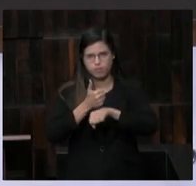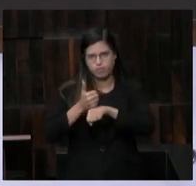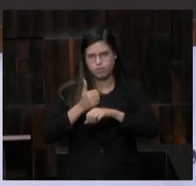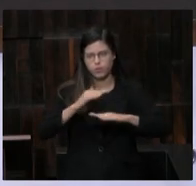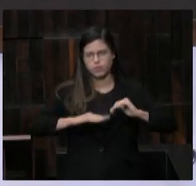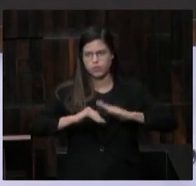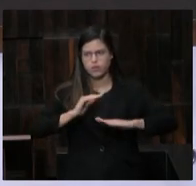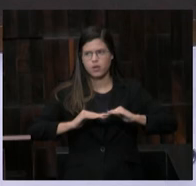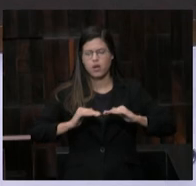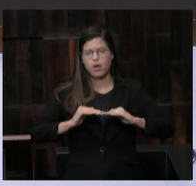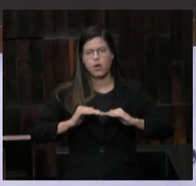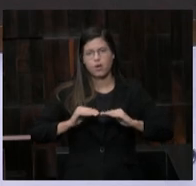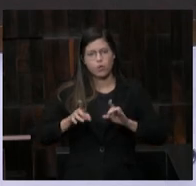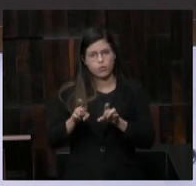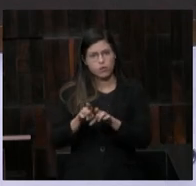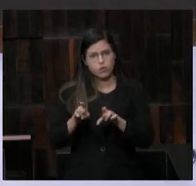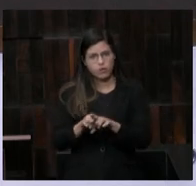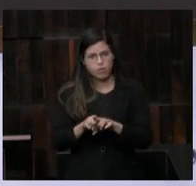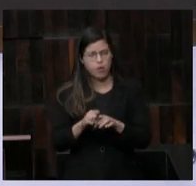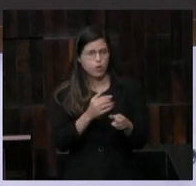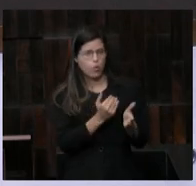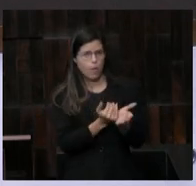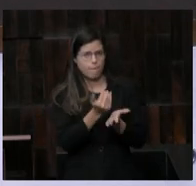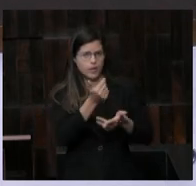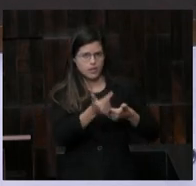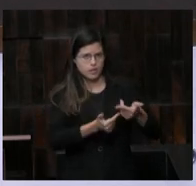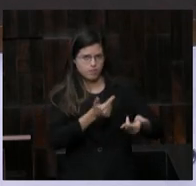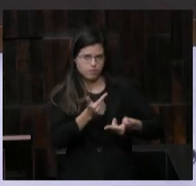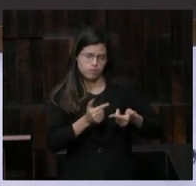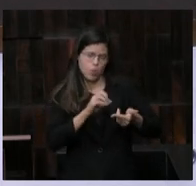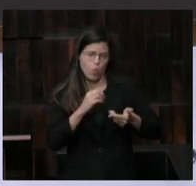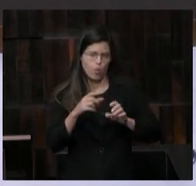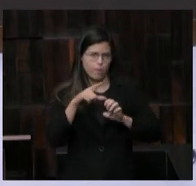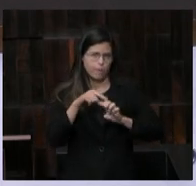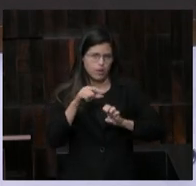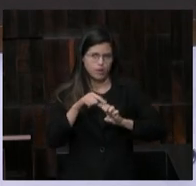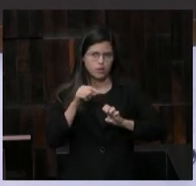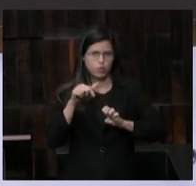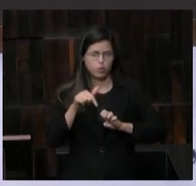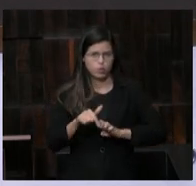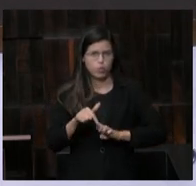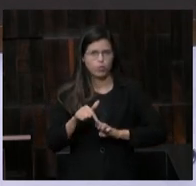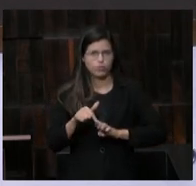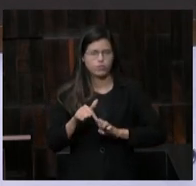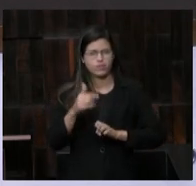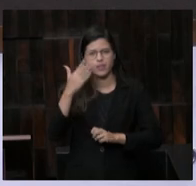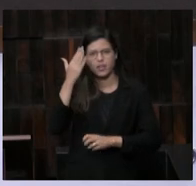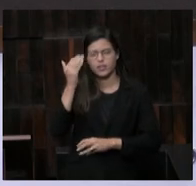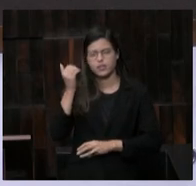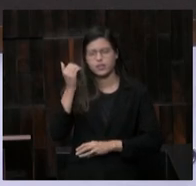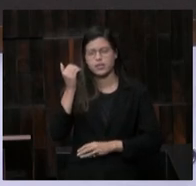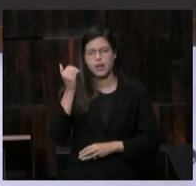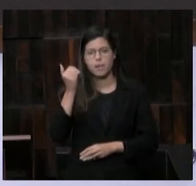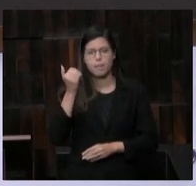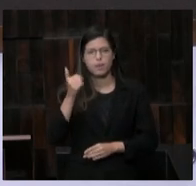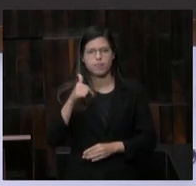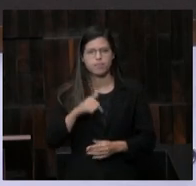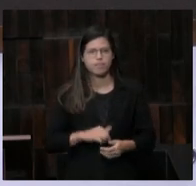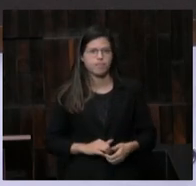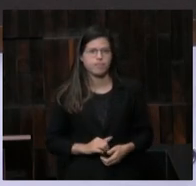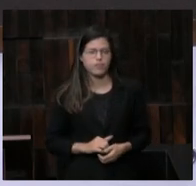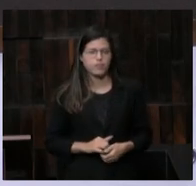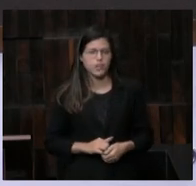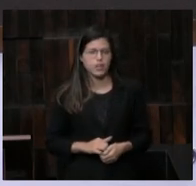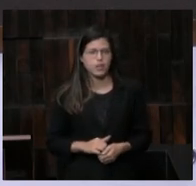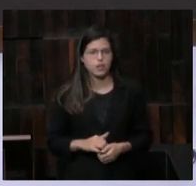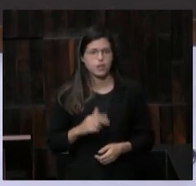também se inserir no mercado de trabalho ou como empreendedor, porque a gente sabe muito também que essa,